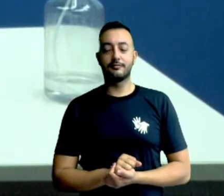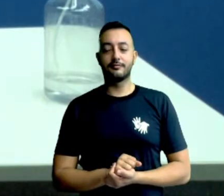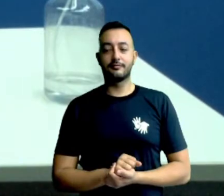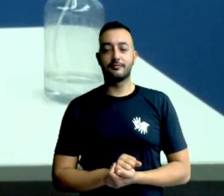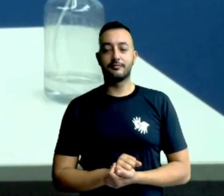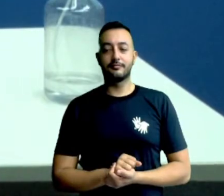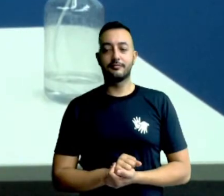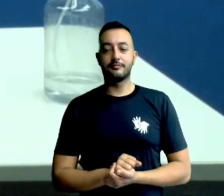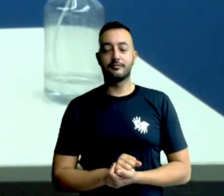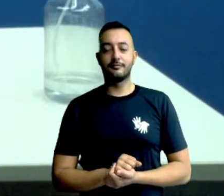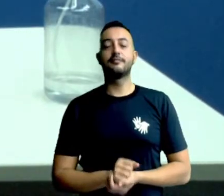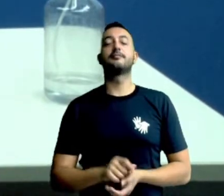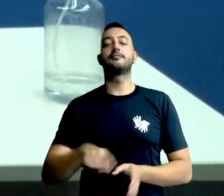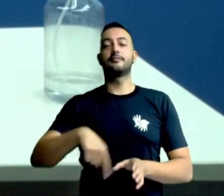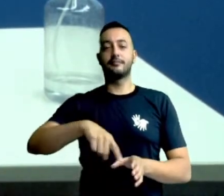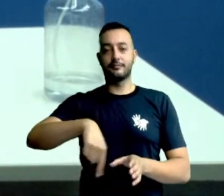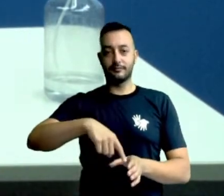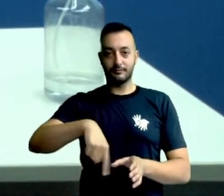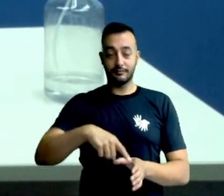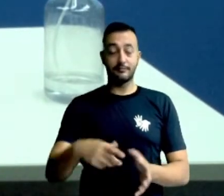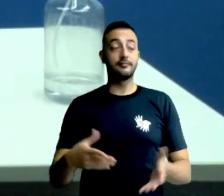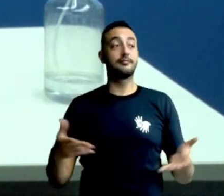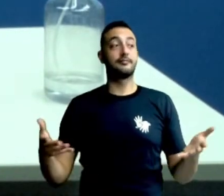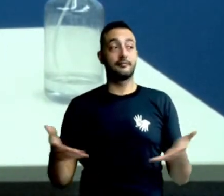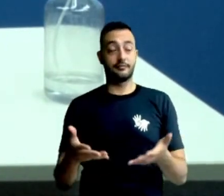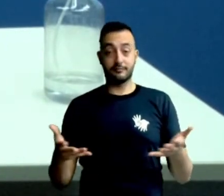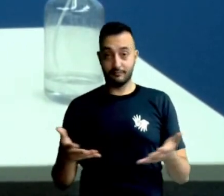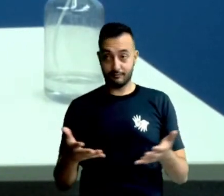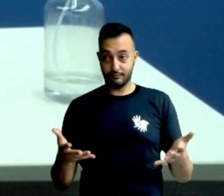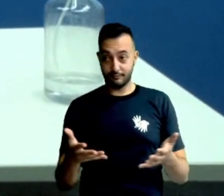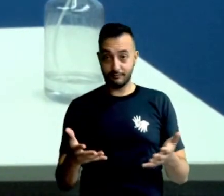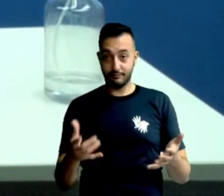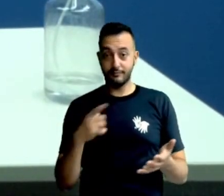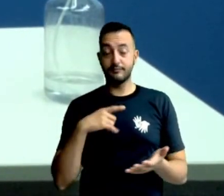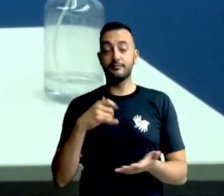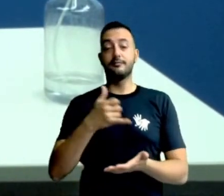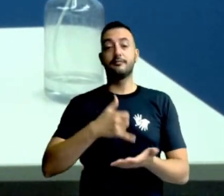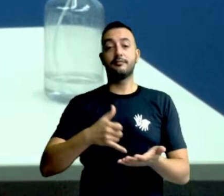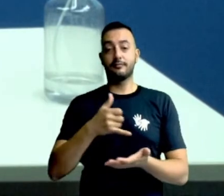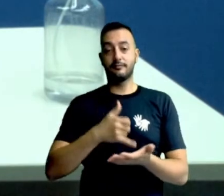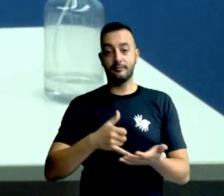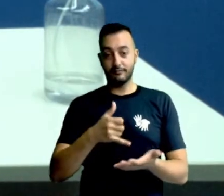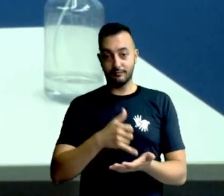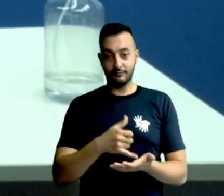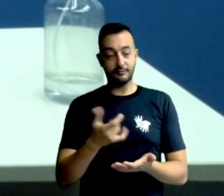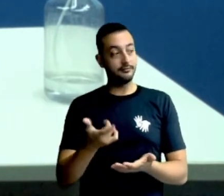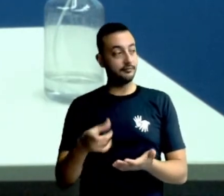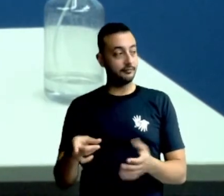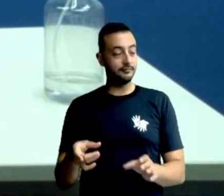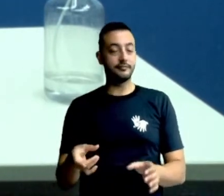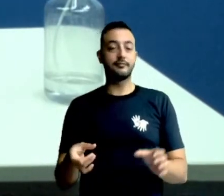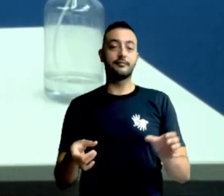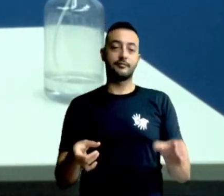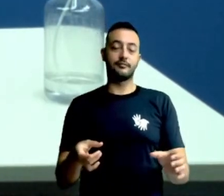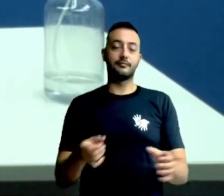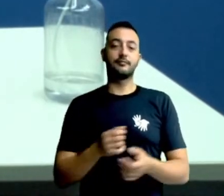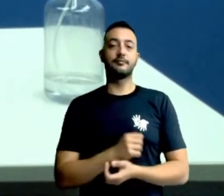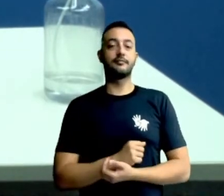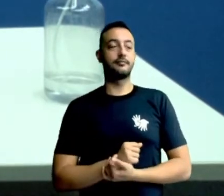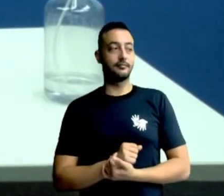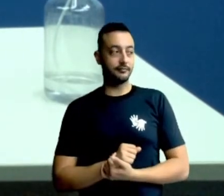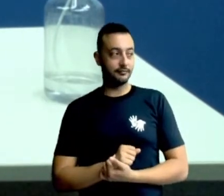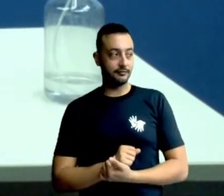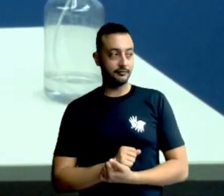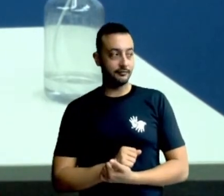Pronto, mexemos. E agora vamos colocar o azeite no outro copo.